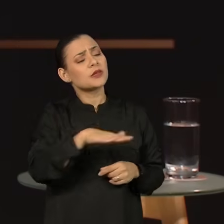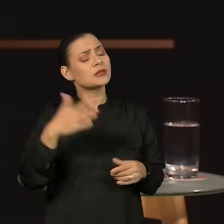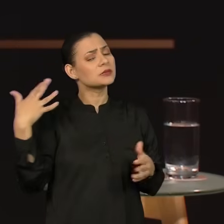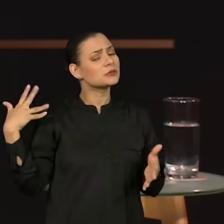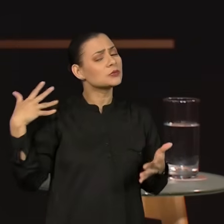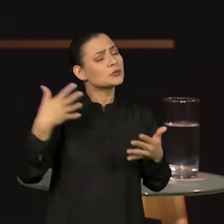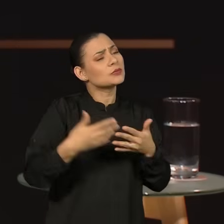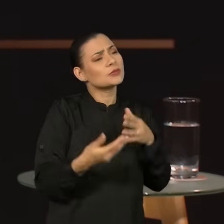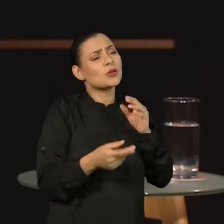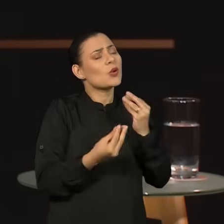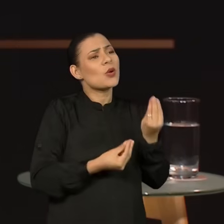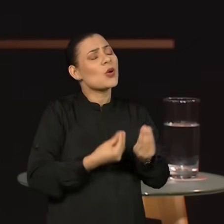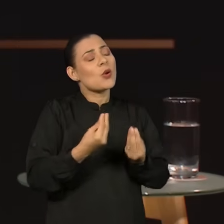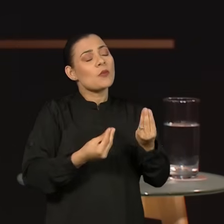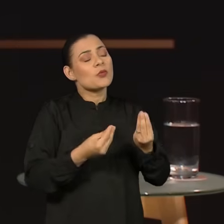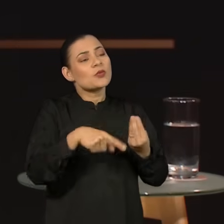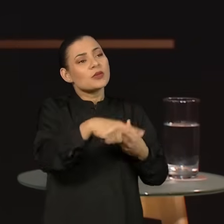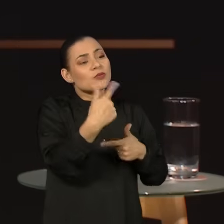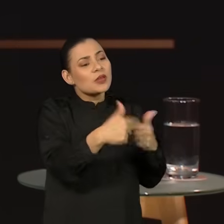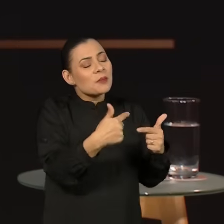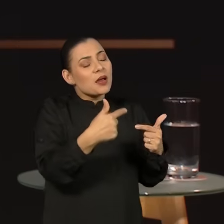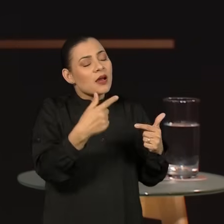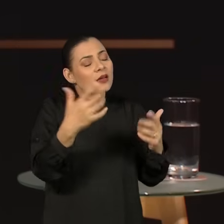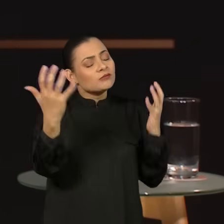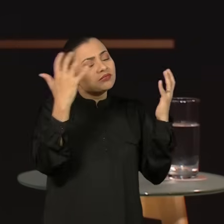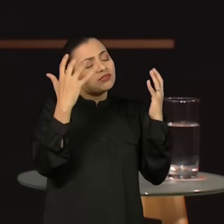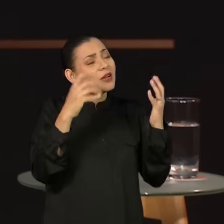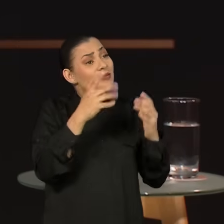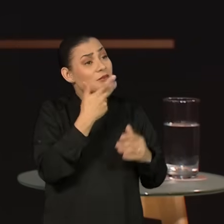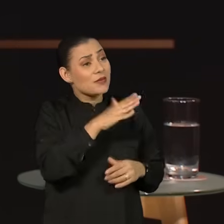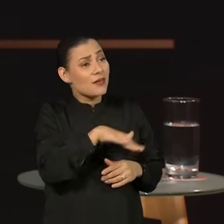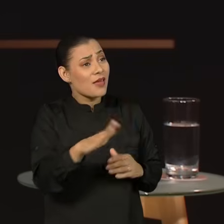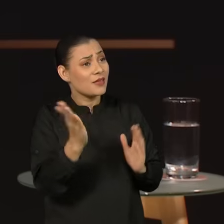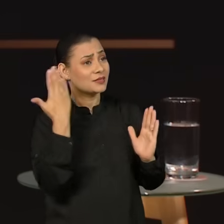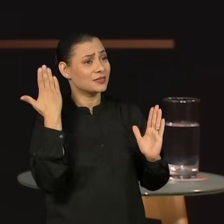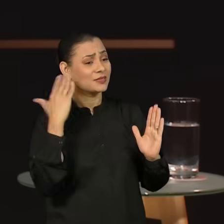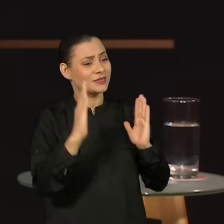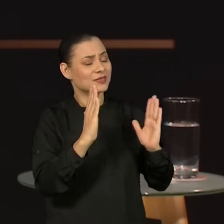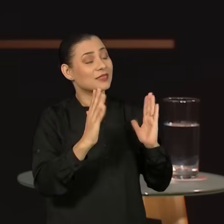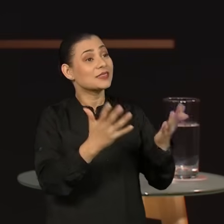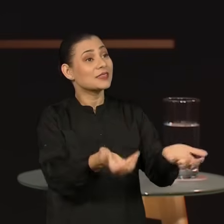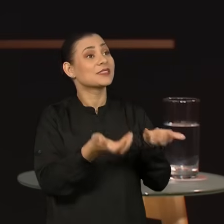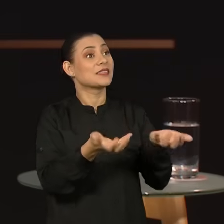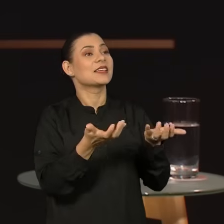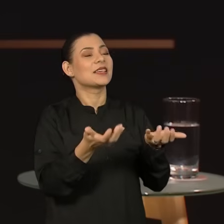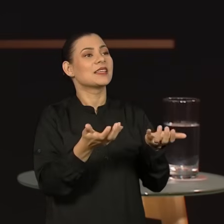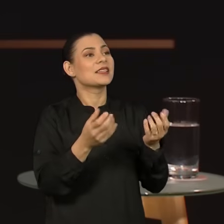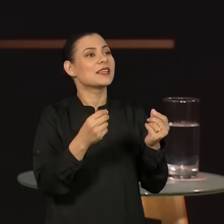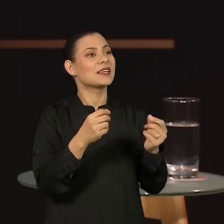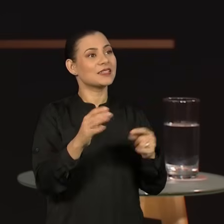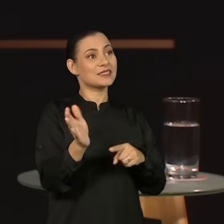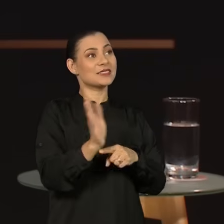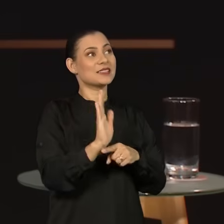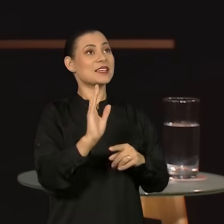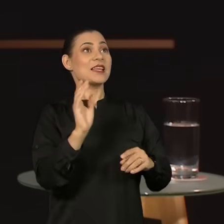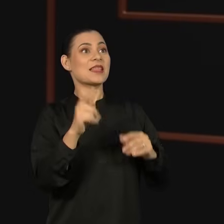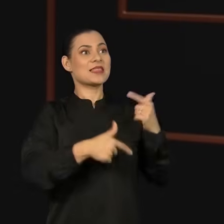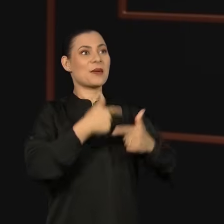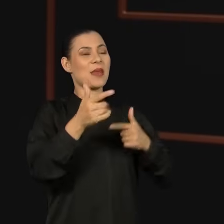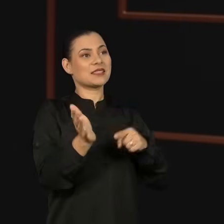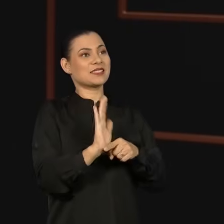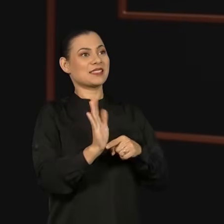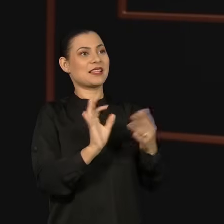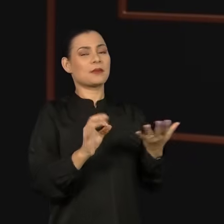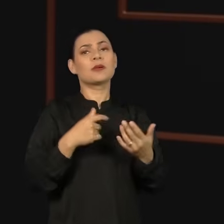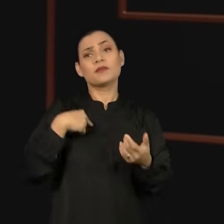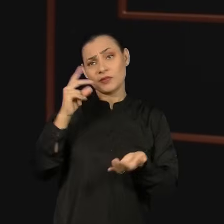a origem dos seus trabalhos e tal. Você foi uma criança que queria ser astro de cinema, é isso mesmo? É, eu queria ser